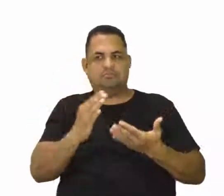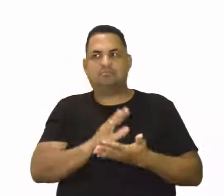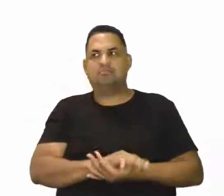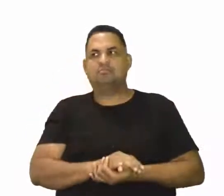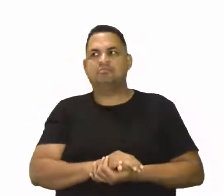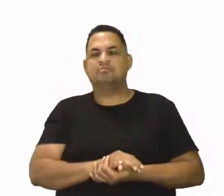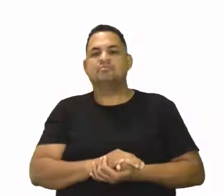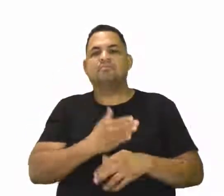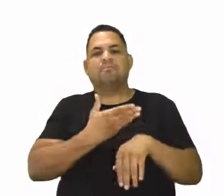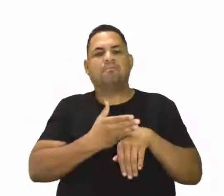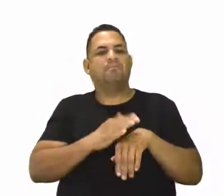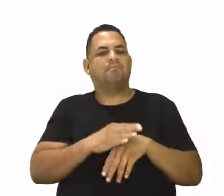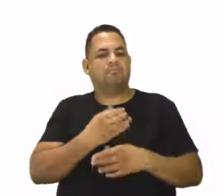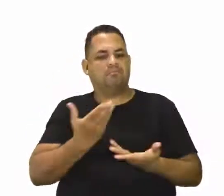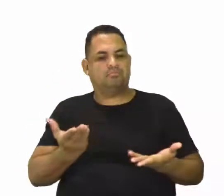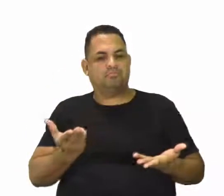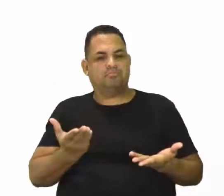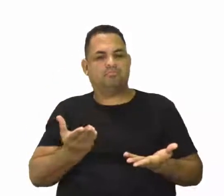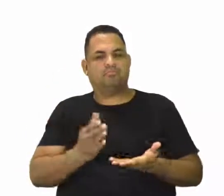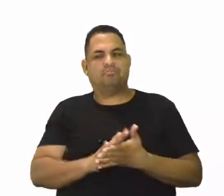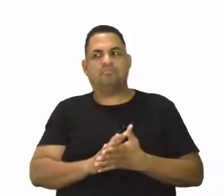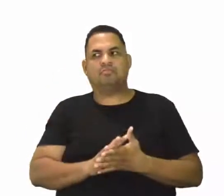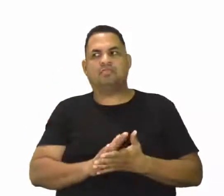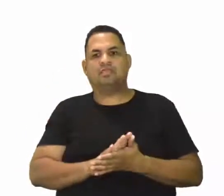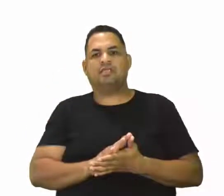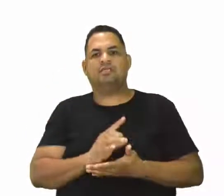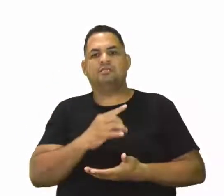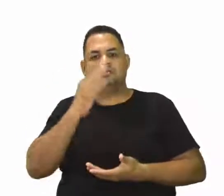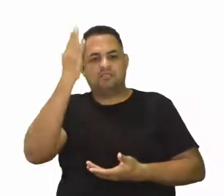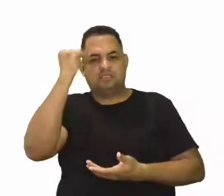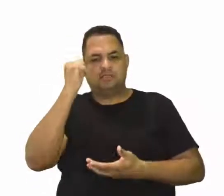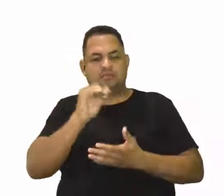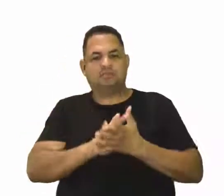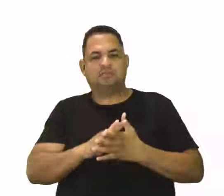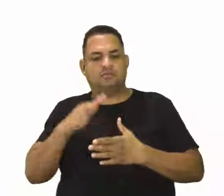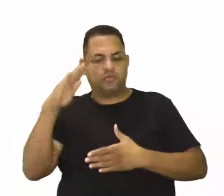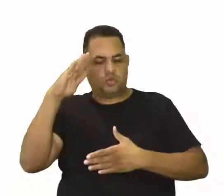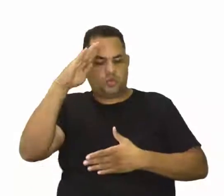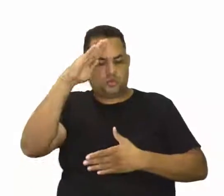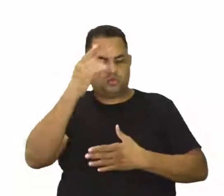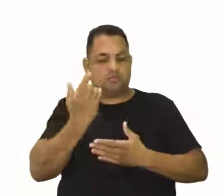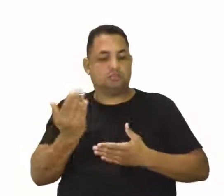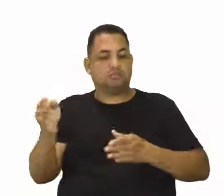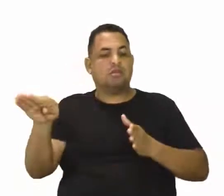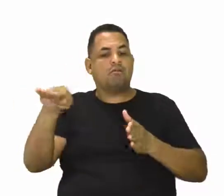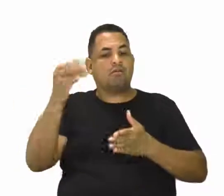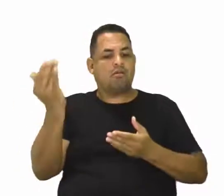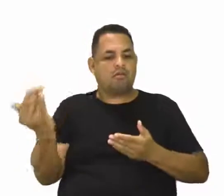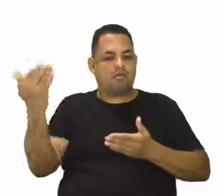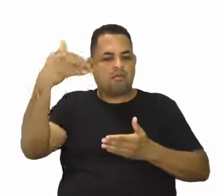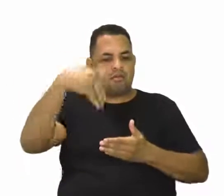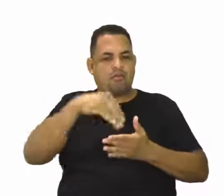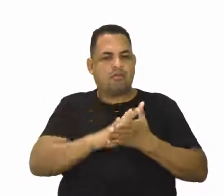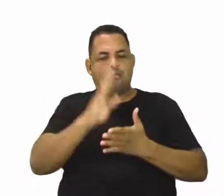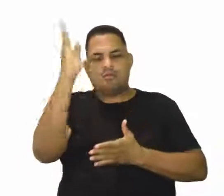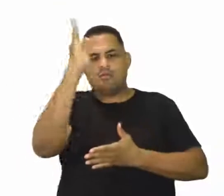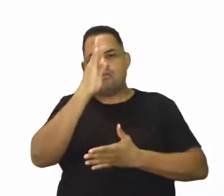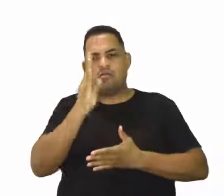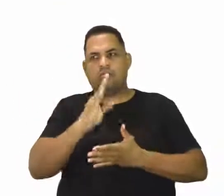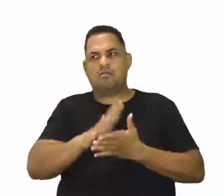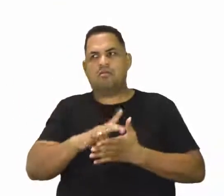aluno você sabia que soldados americanos acabam vindo para o Brasil para